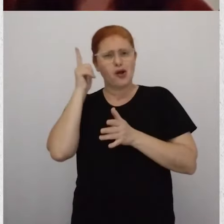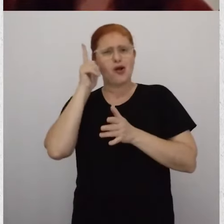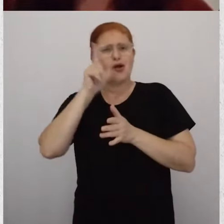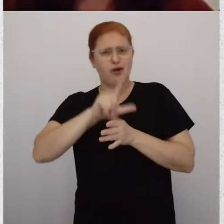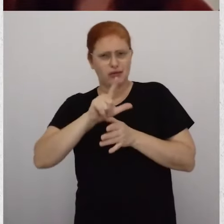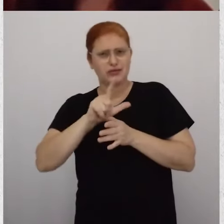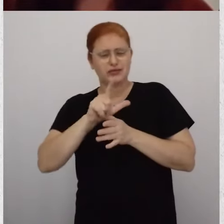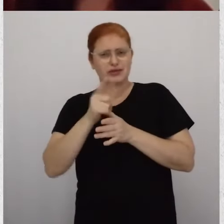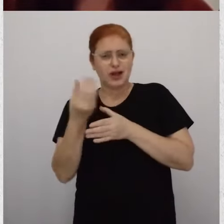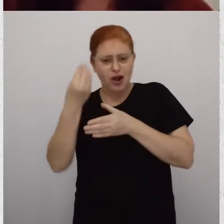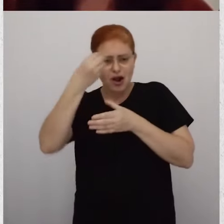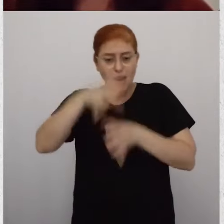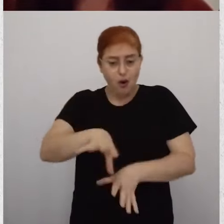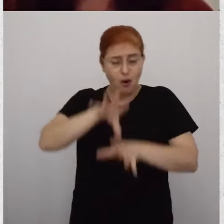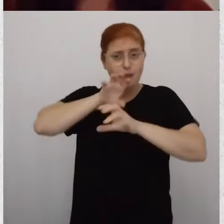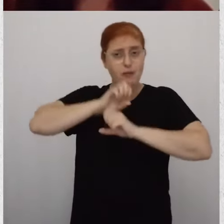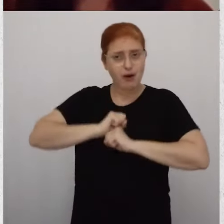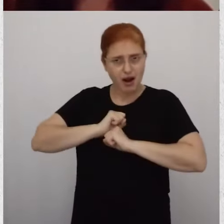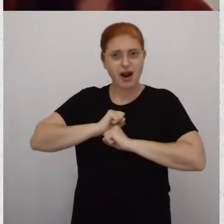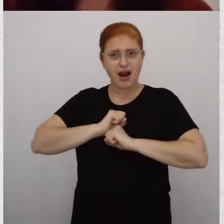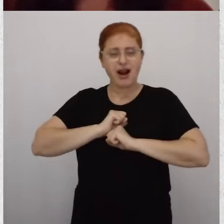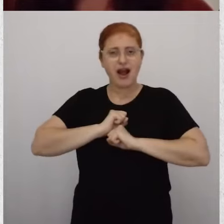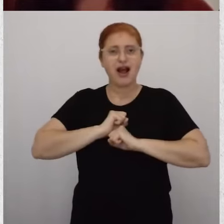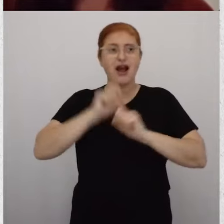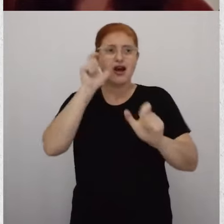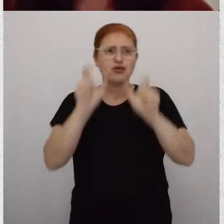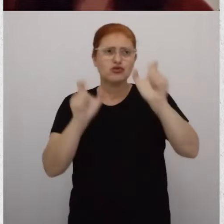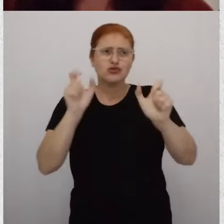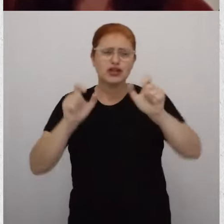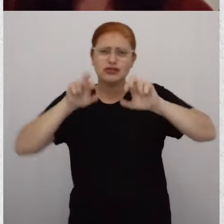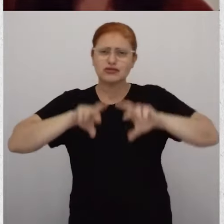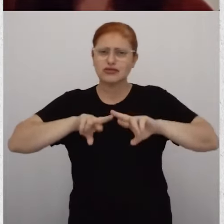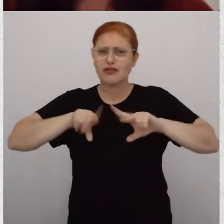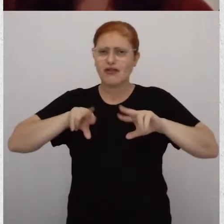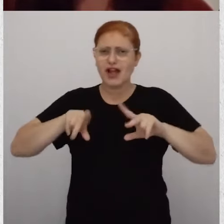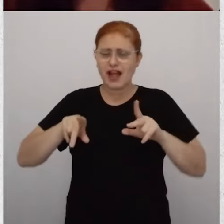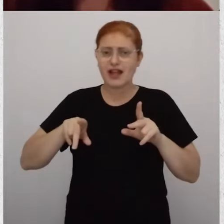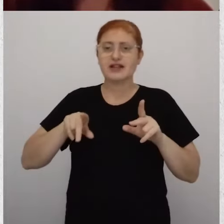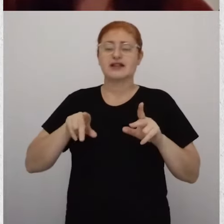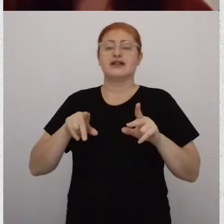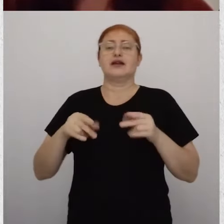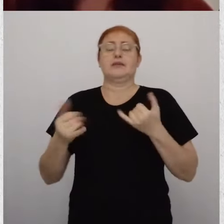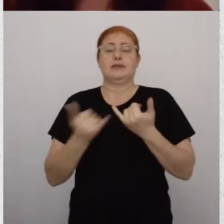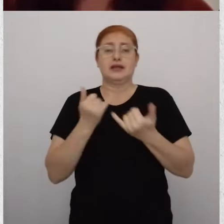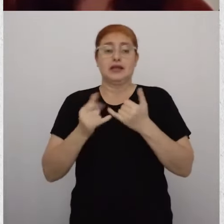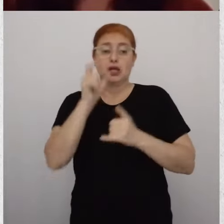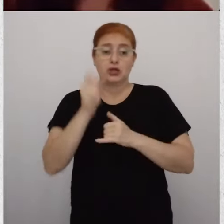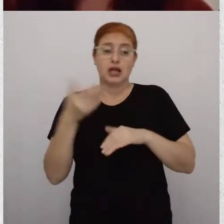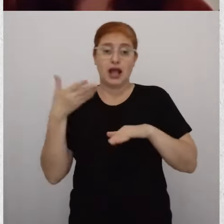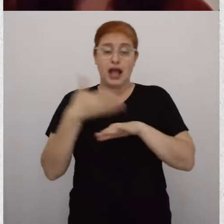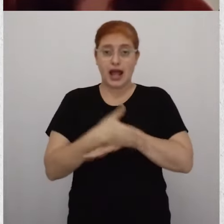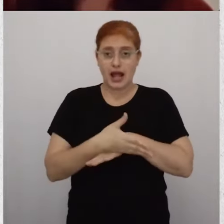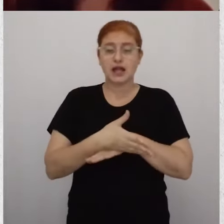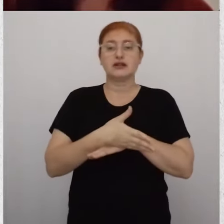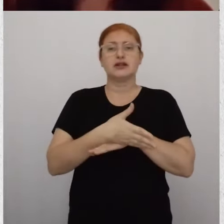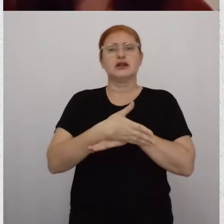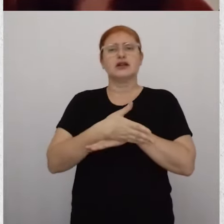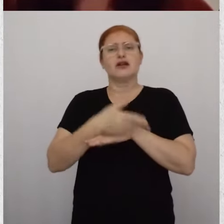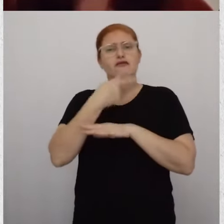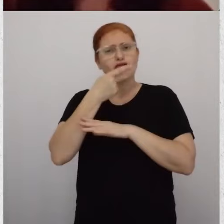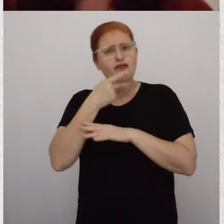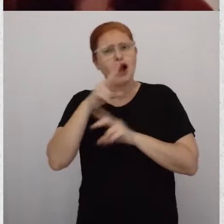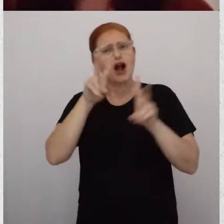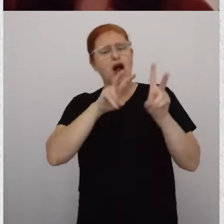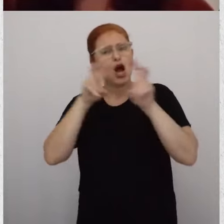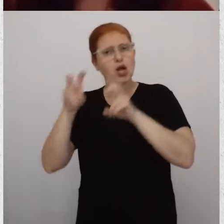incorporar os distintos sujeitos na medida em que um sujeito, quando entra, ele sempre coloca questões